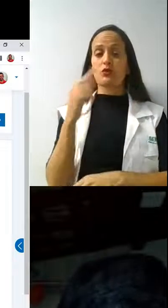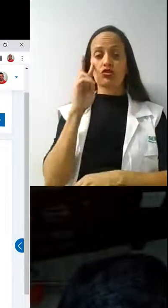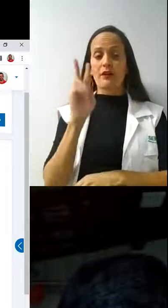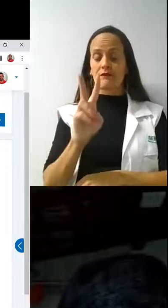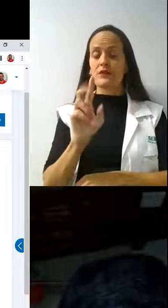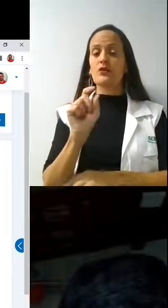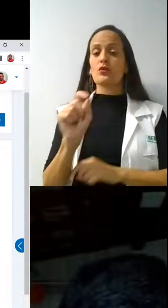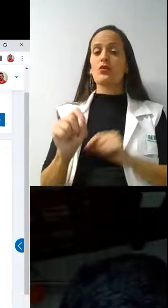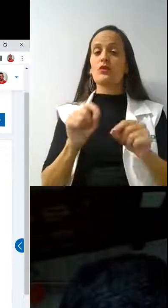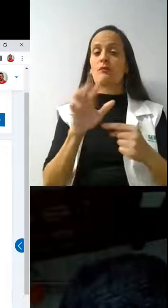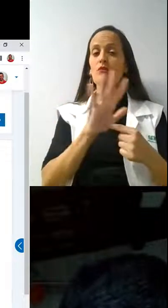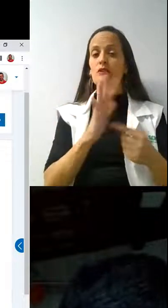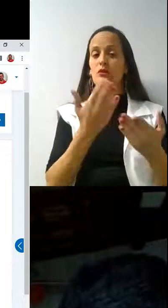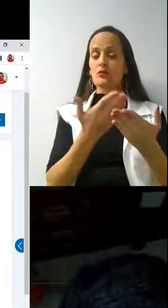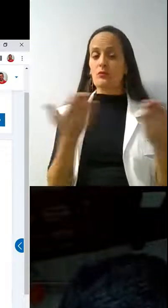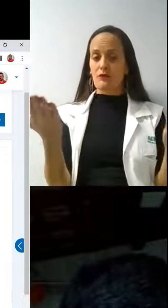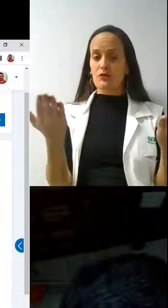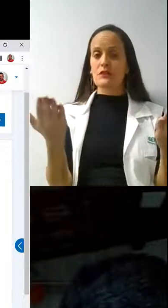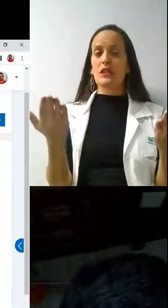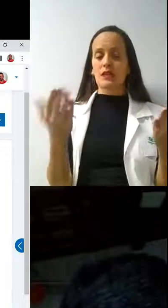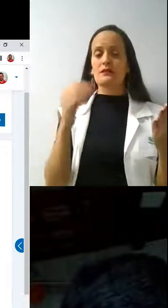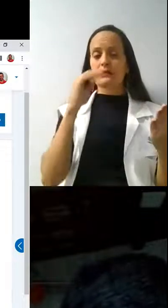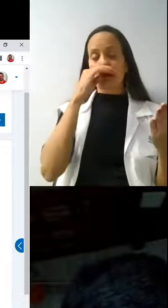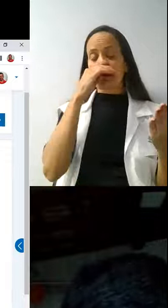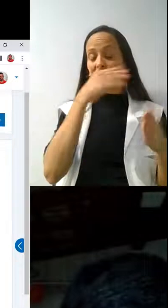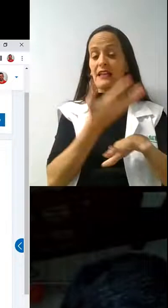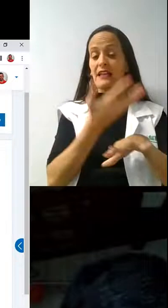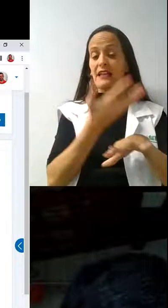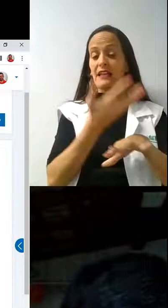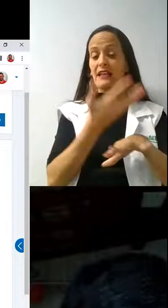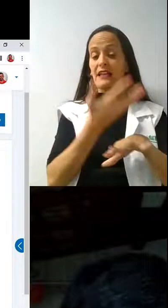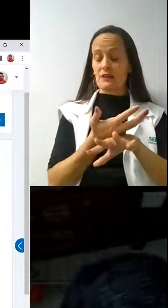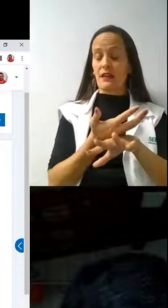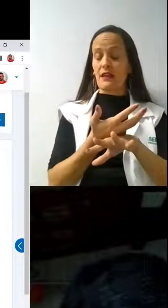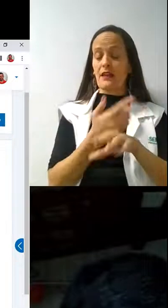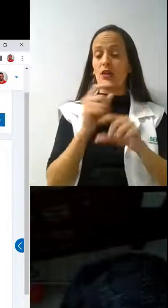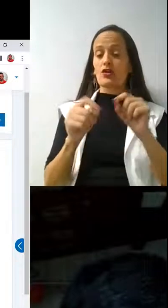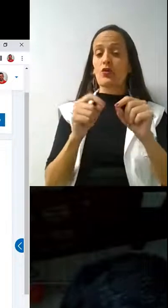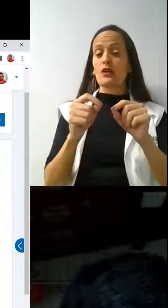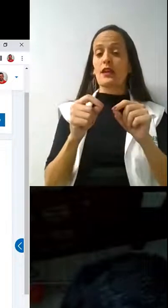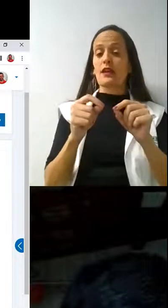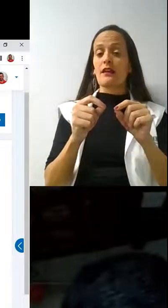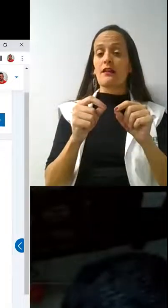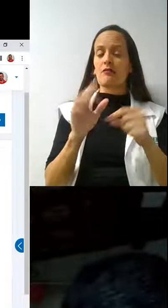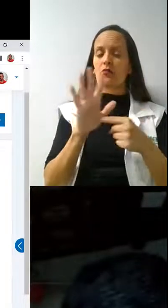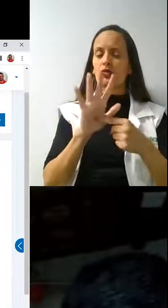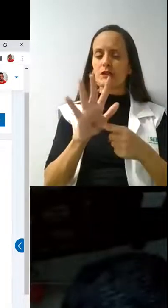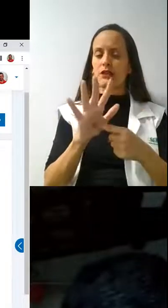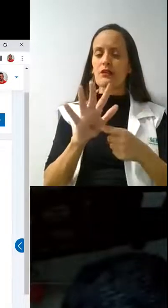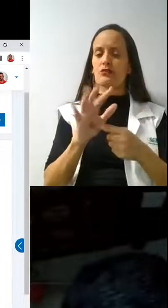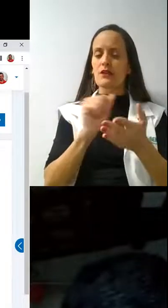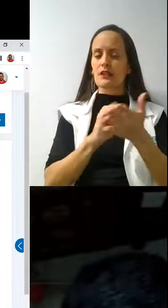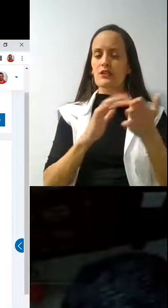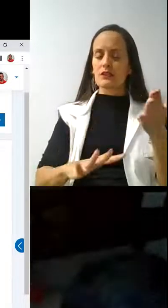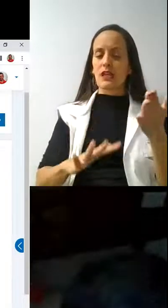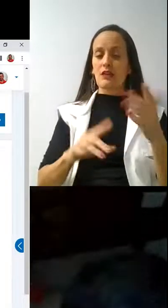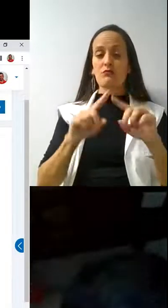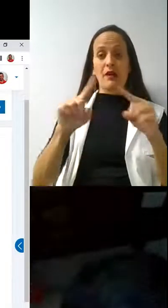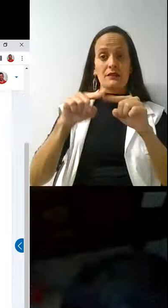campo mostrando para vocês os equipamentos, né? Então, na próxima aula, né, do dia 24,